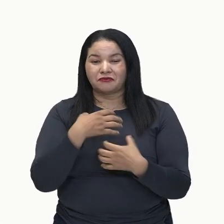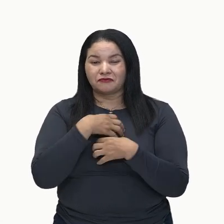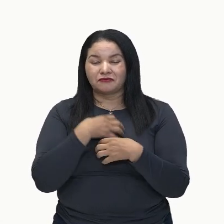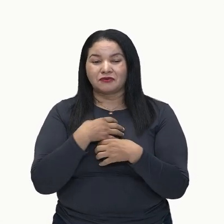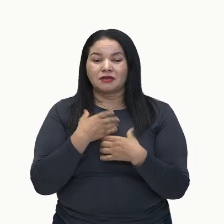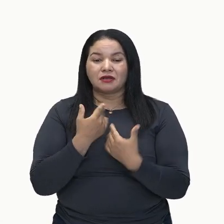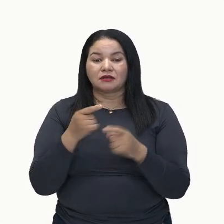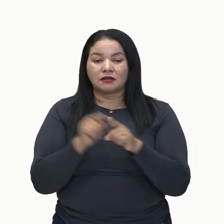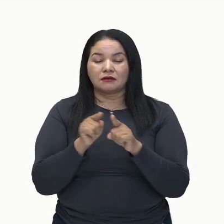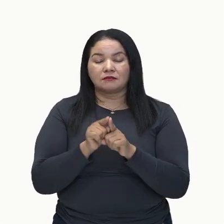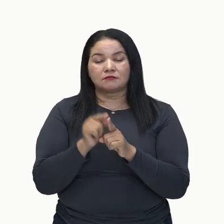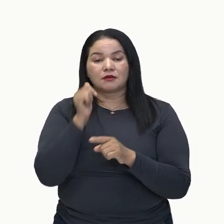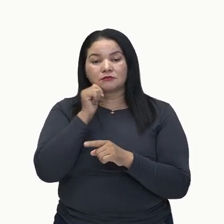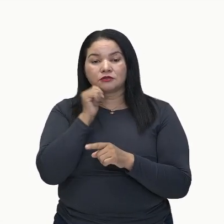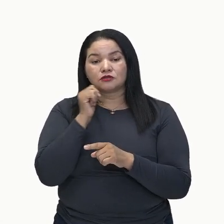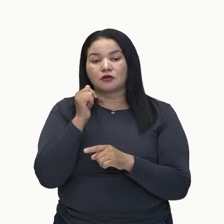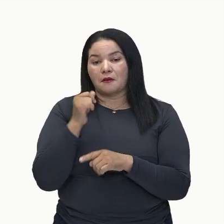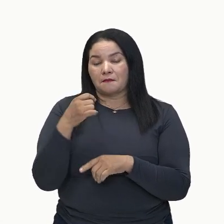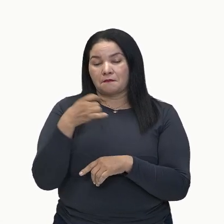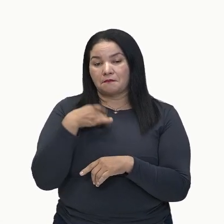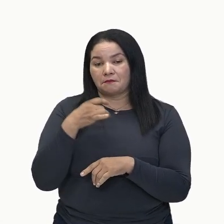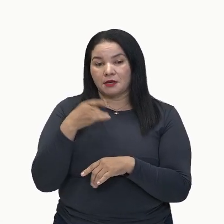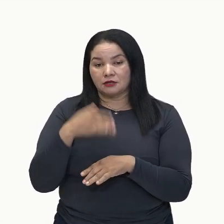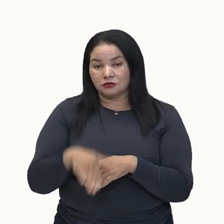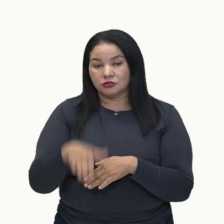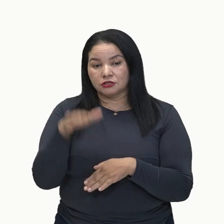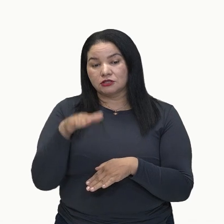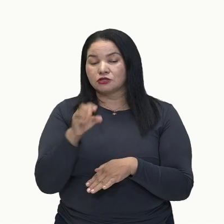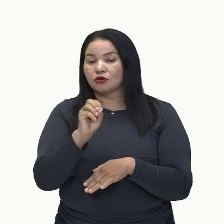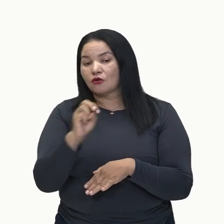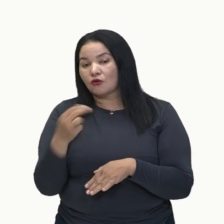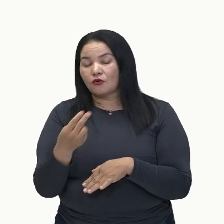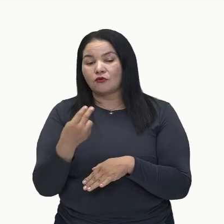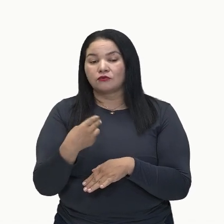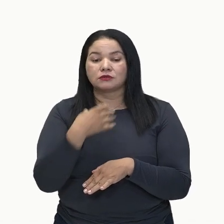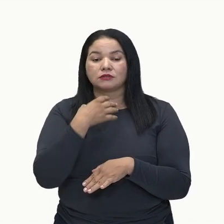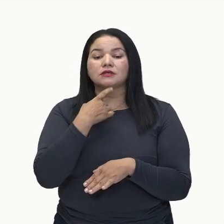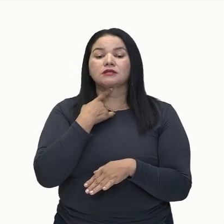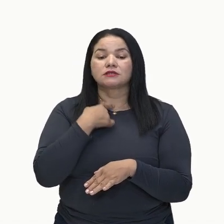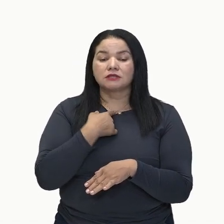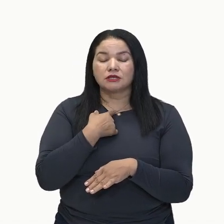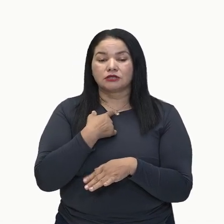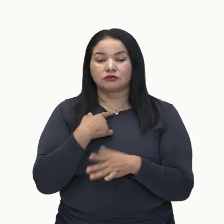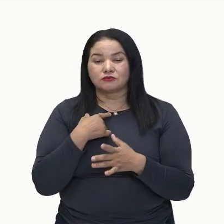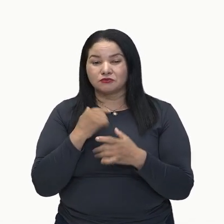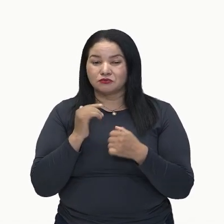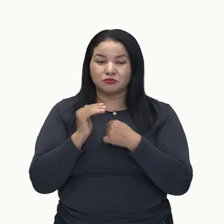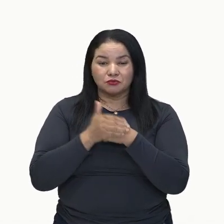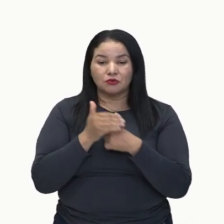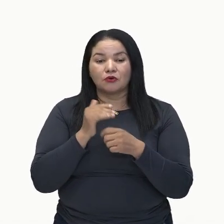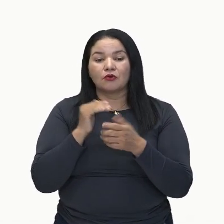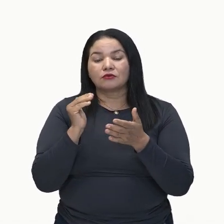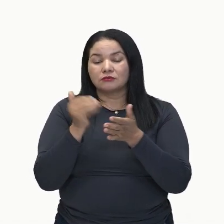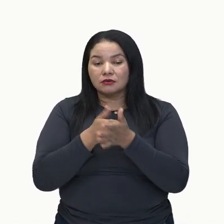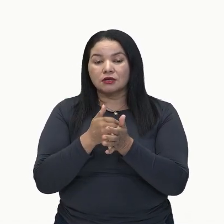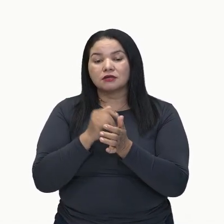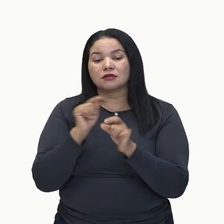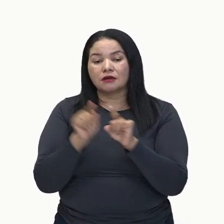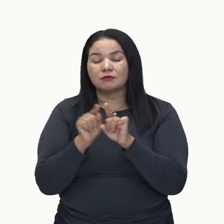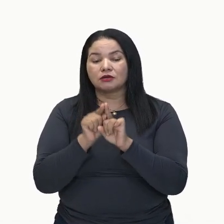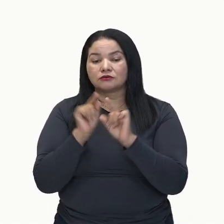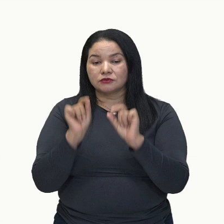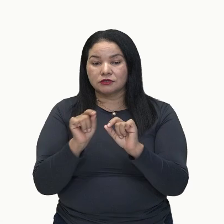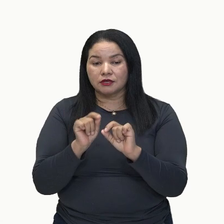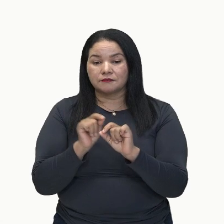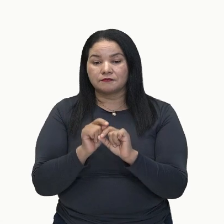órfã que tem medo de crescer, ou da história de uma adolescente que tem desejos reprimidos. A gente viu ali a partir da resenha que seria aí